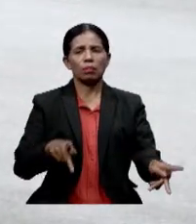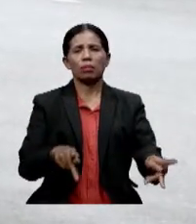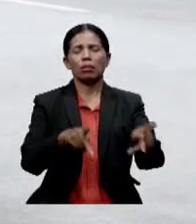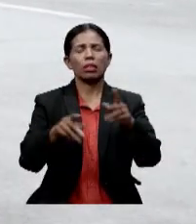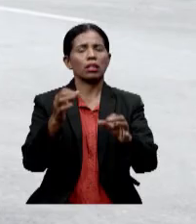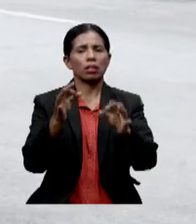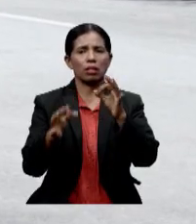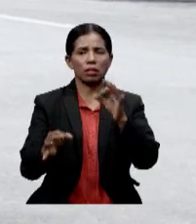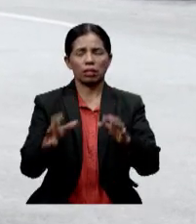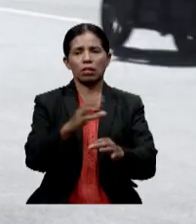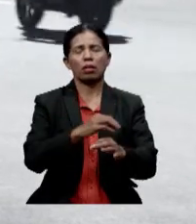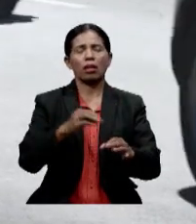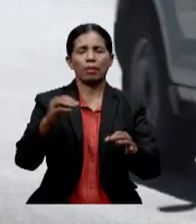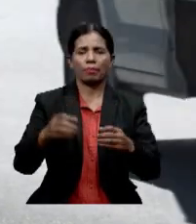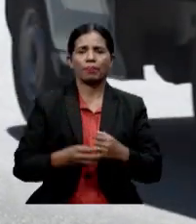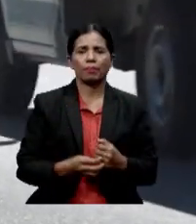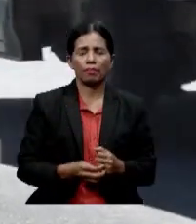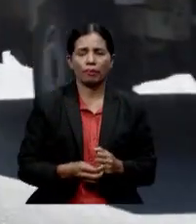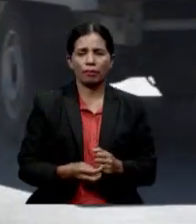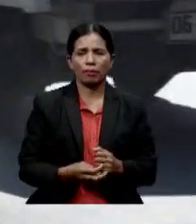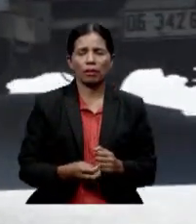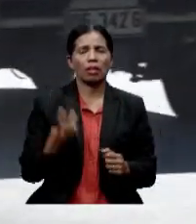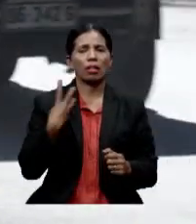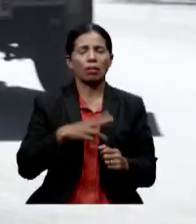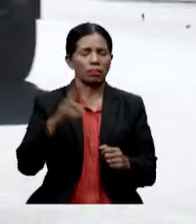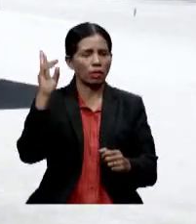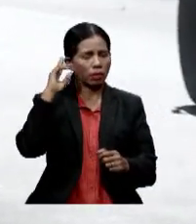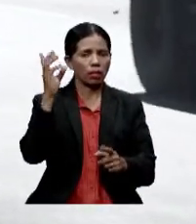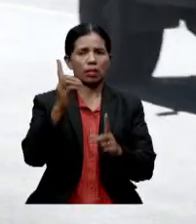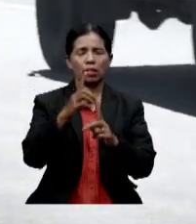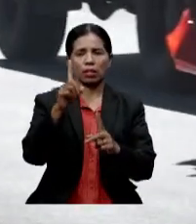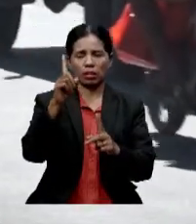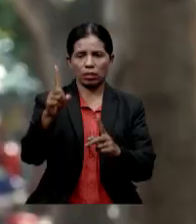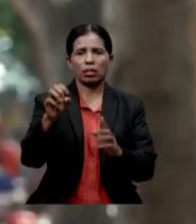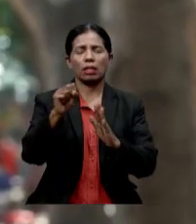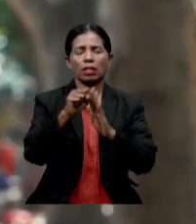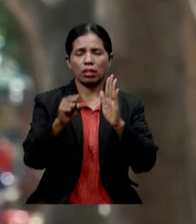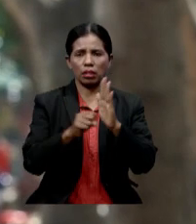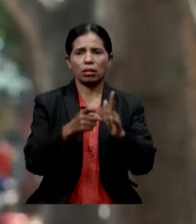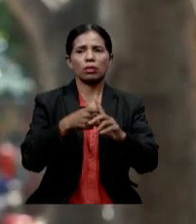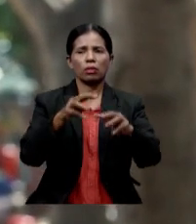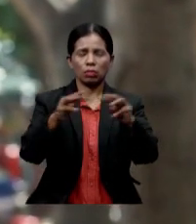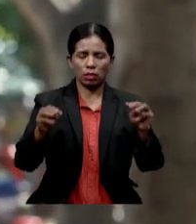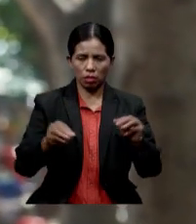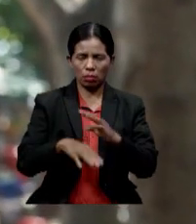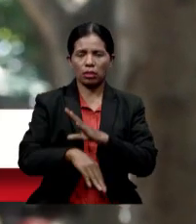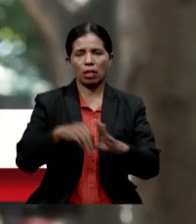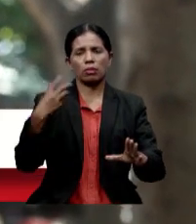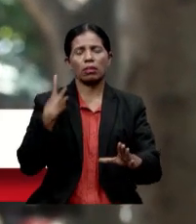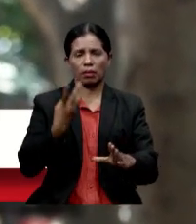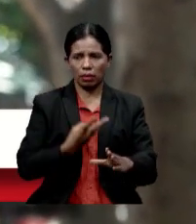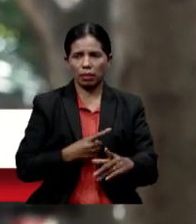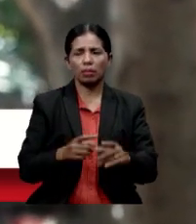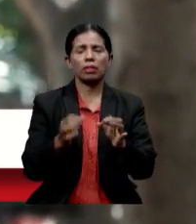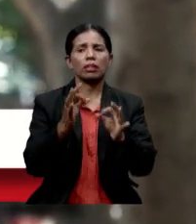maski horazão provisório. Ne, ami rona ia tanggal satu ne, dian estado, dian hosi municipu, mak mehasai. Mabe, se